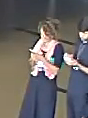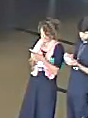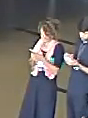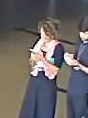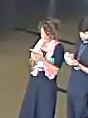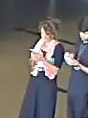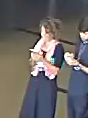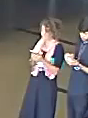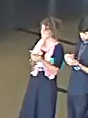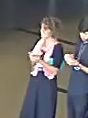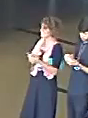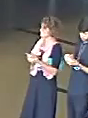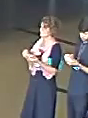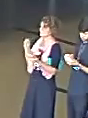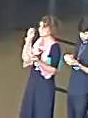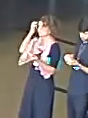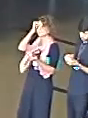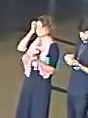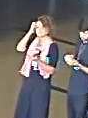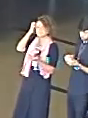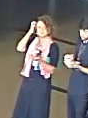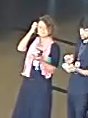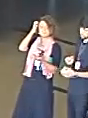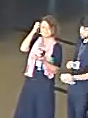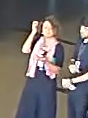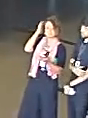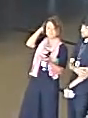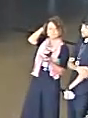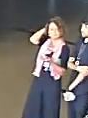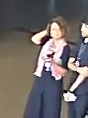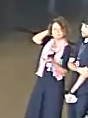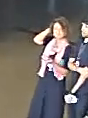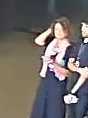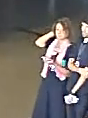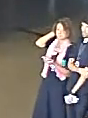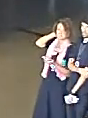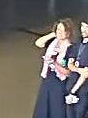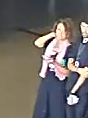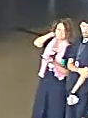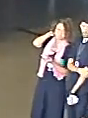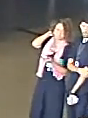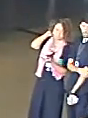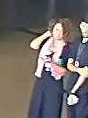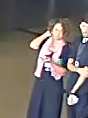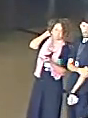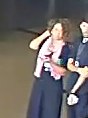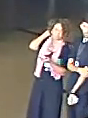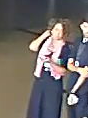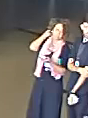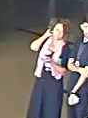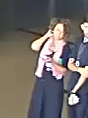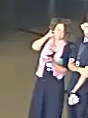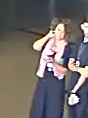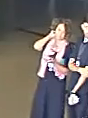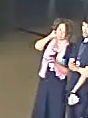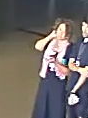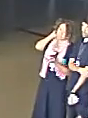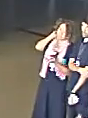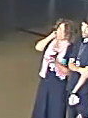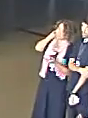intensamente temos que saber quais são os responsáveis e temos que cobrar essa dinâmica do cumprimento